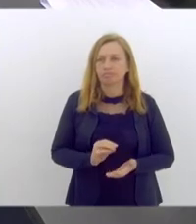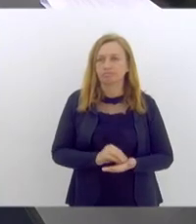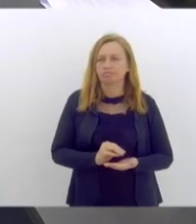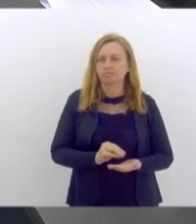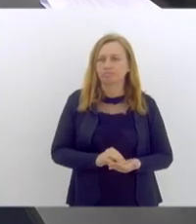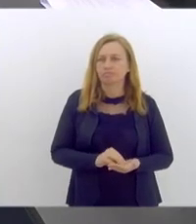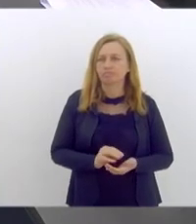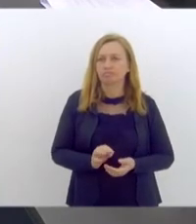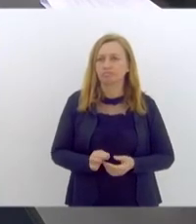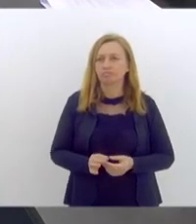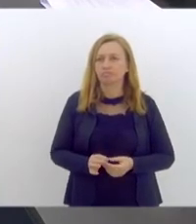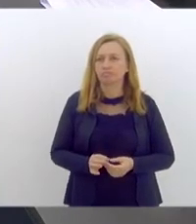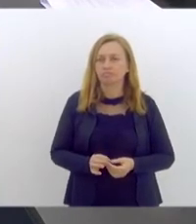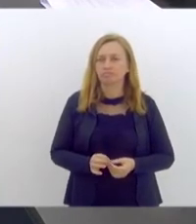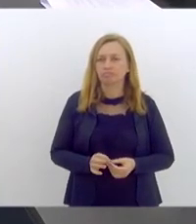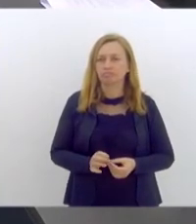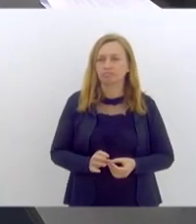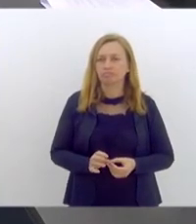decidir